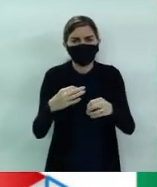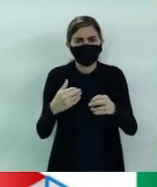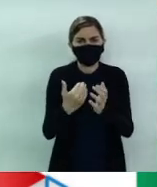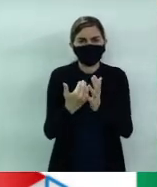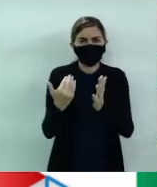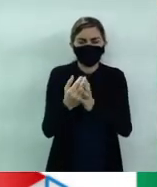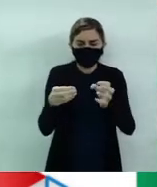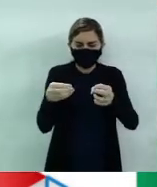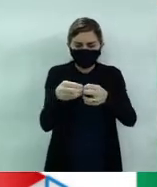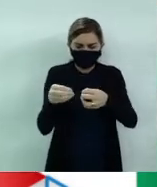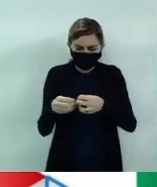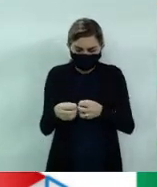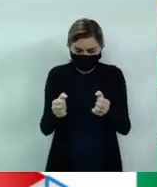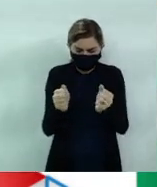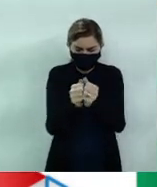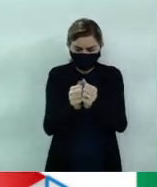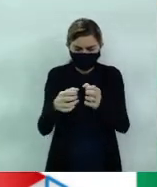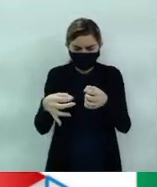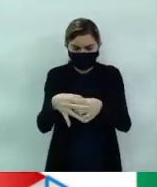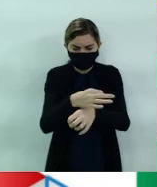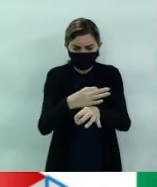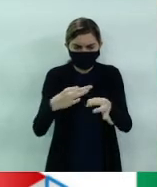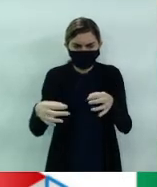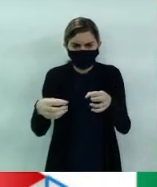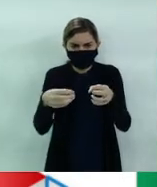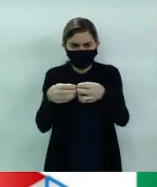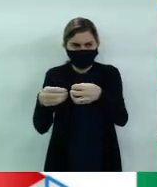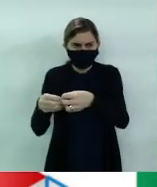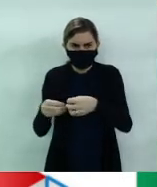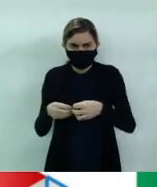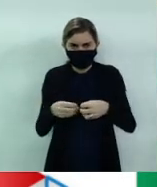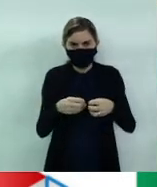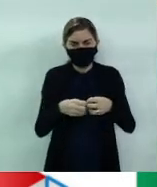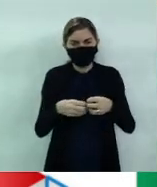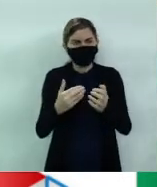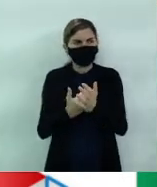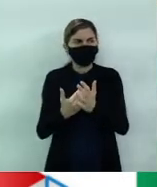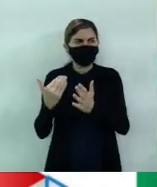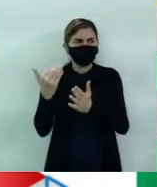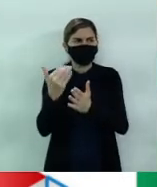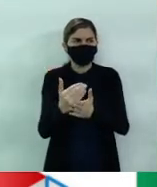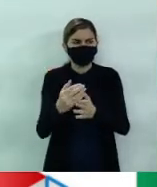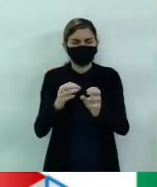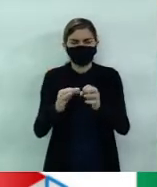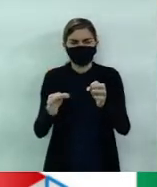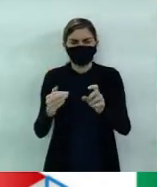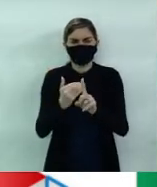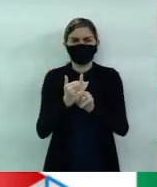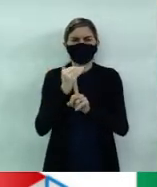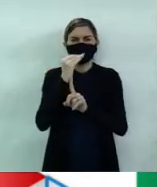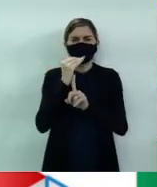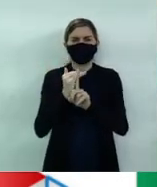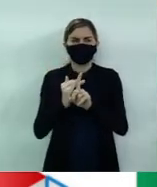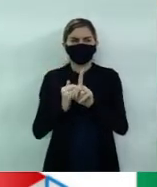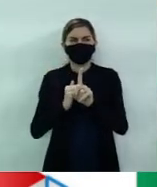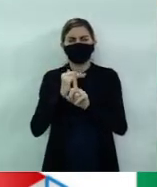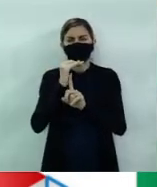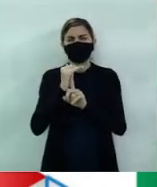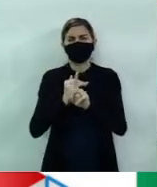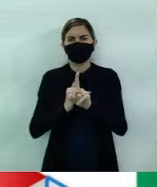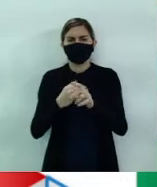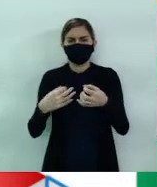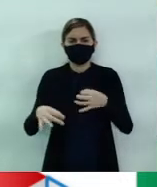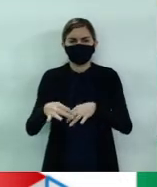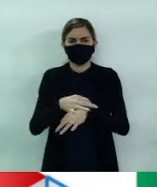mais agrupadas. Quando ela começa a aumentar a temperatura, a gente vai para o estado líquido. A